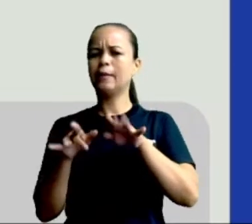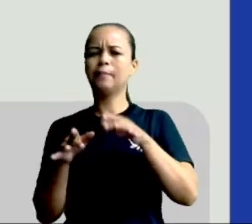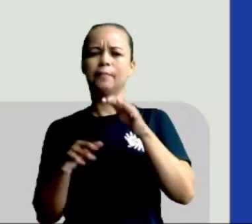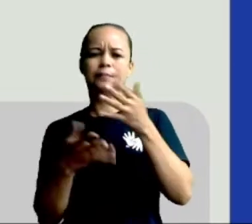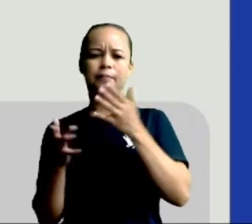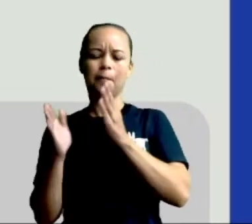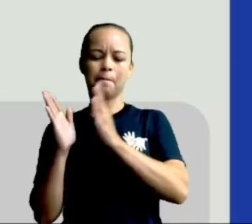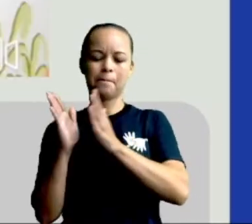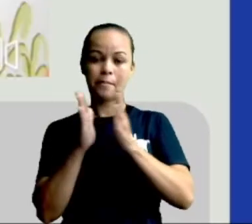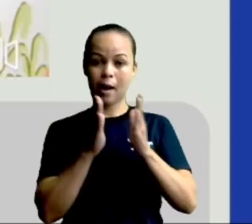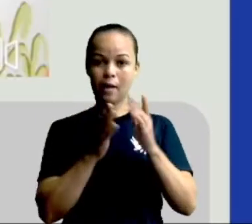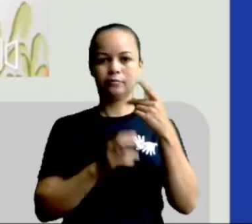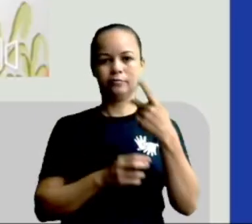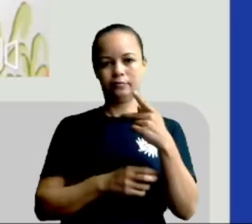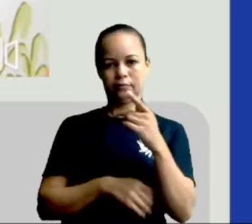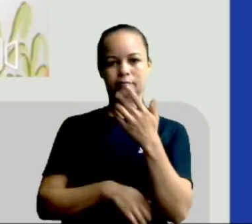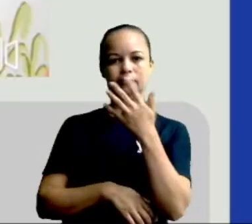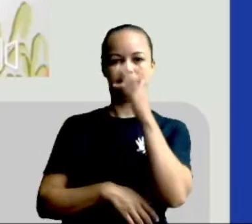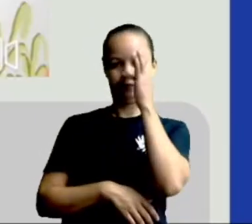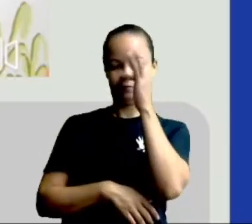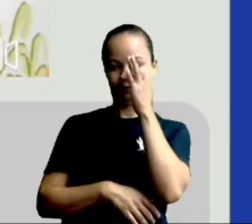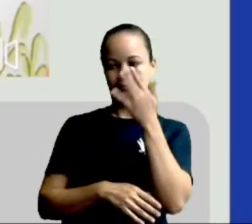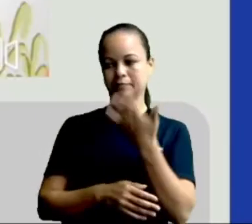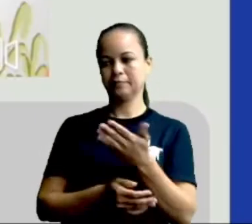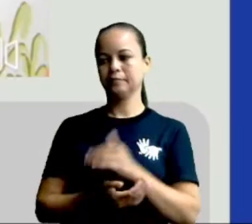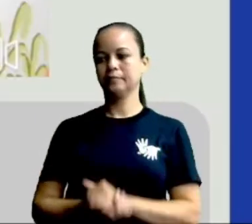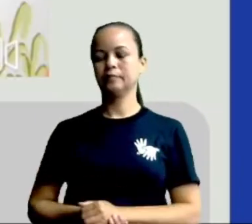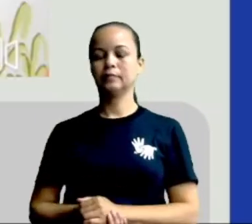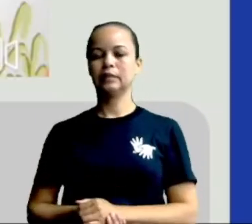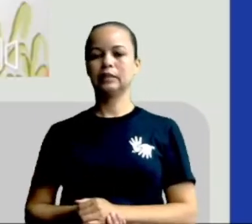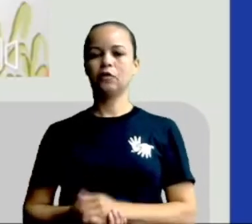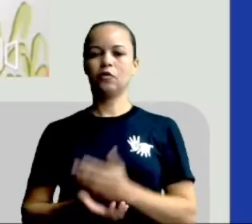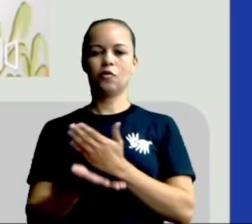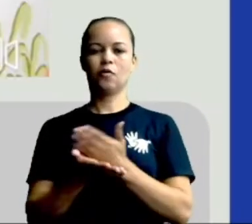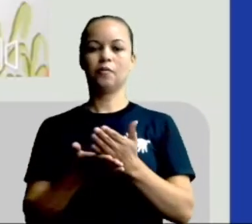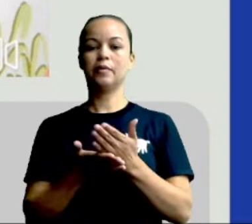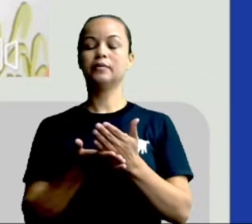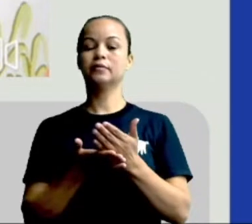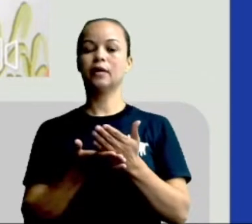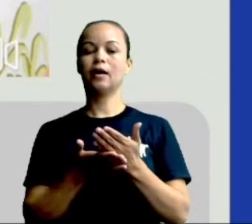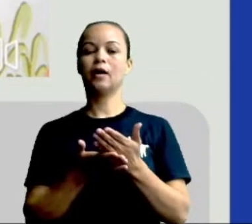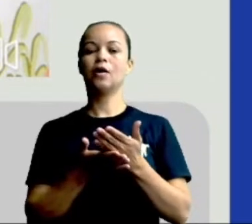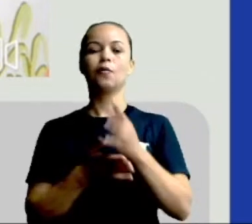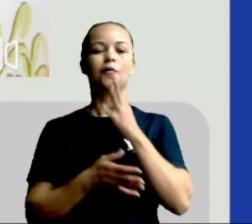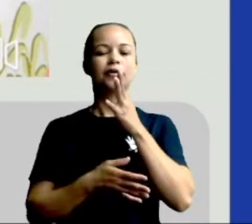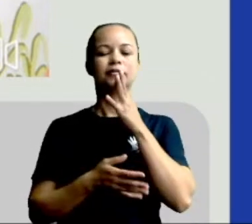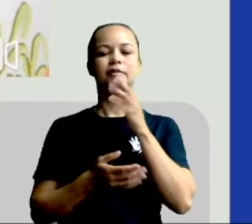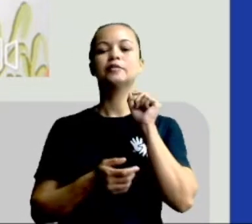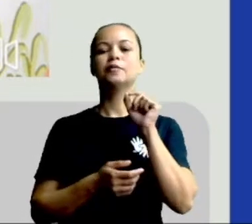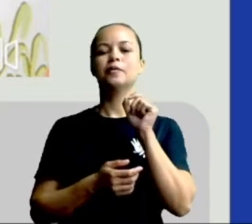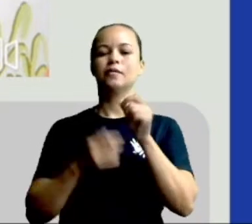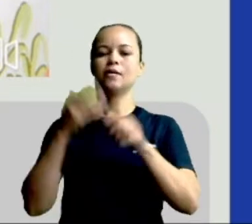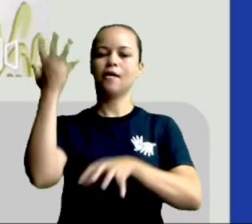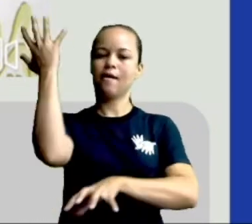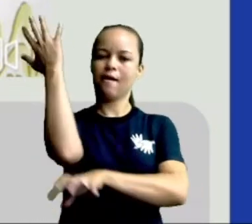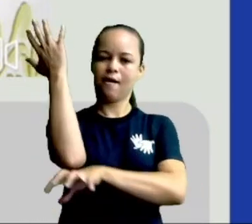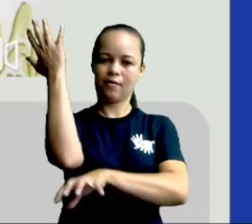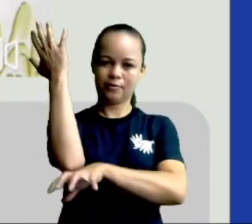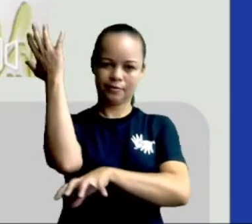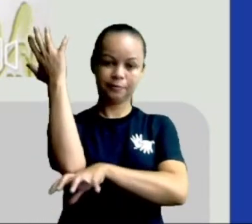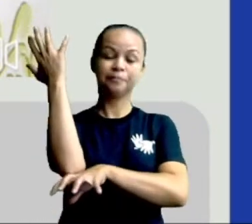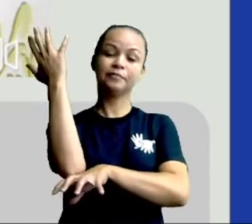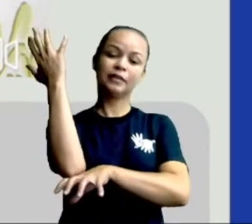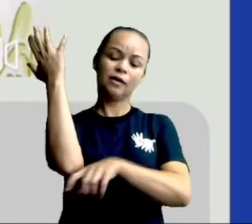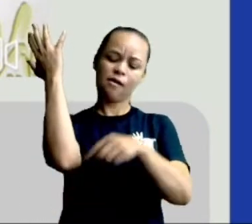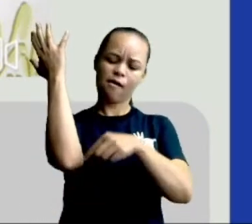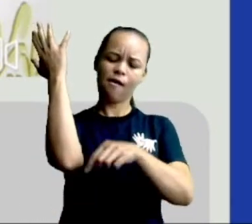determinada parte dela. Então, vamos começar conhecendo um pouco sobre as raízes. Que tipo de raízes